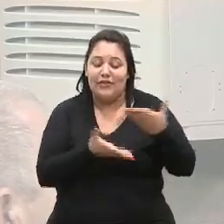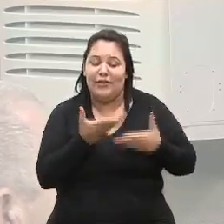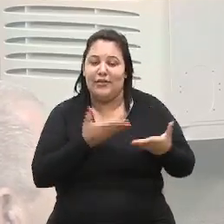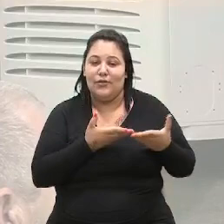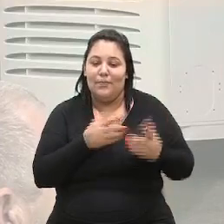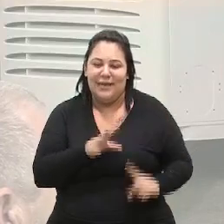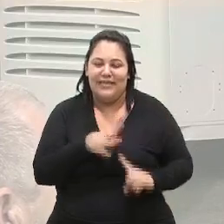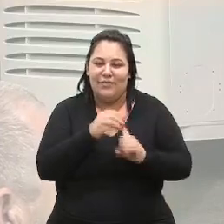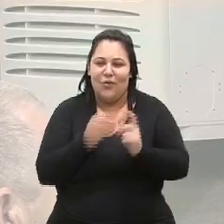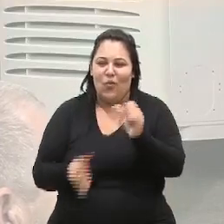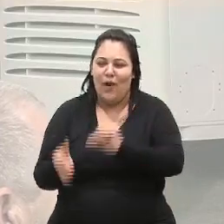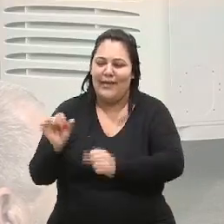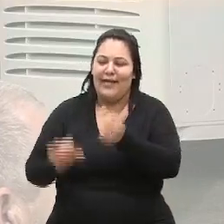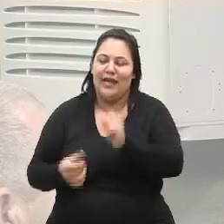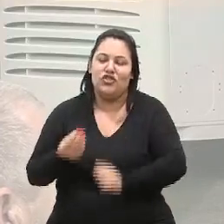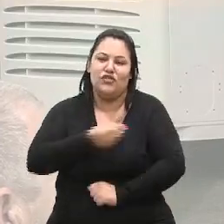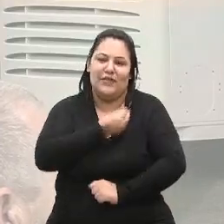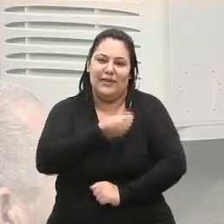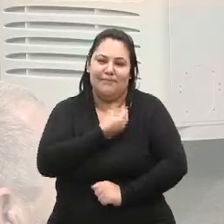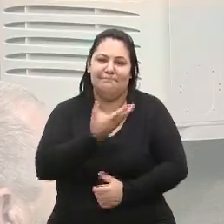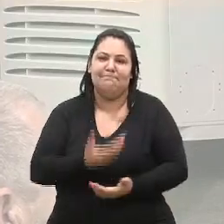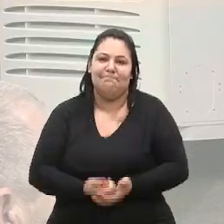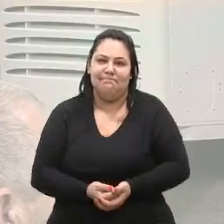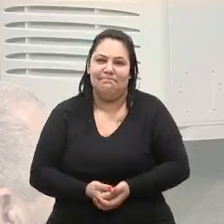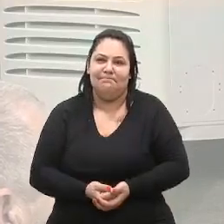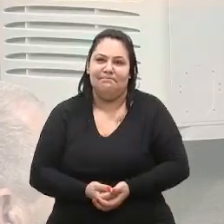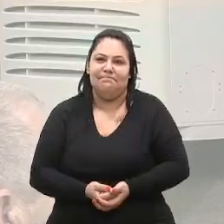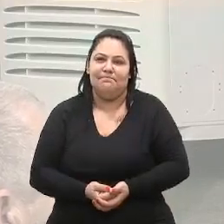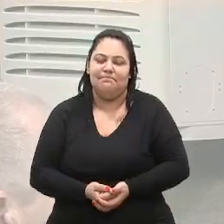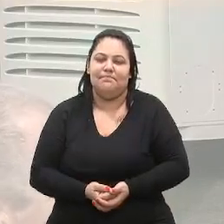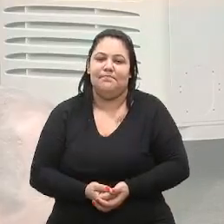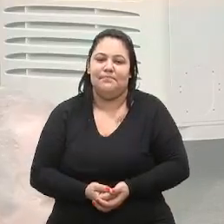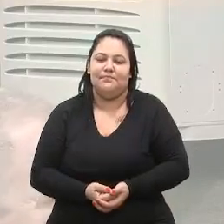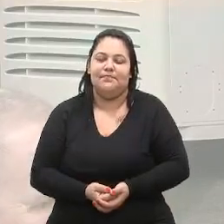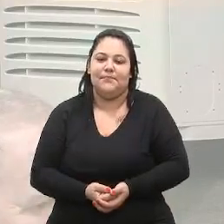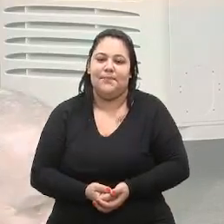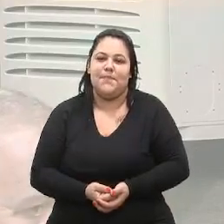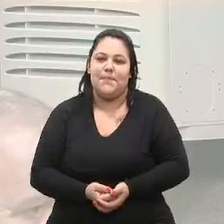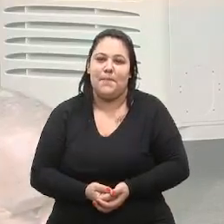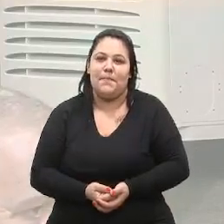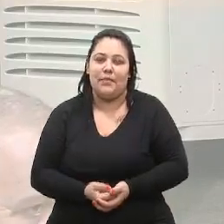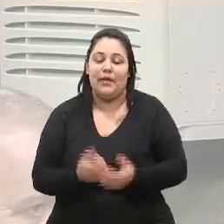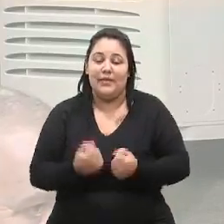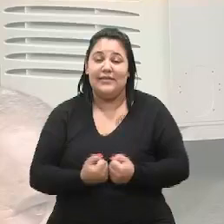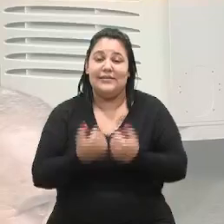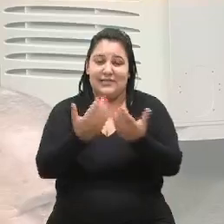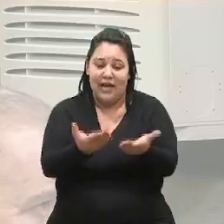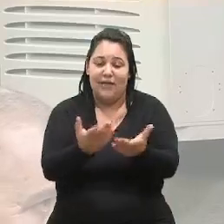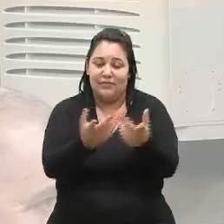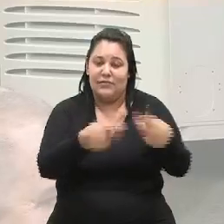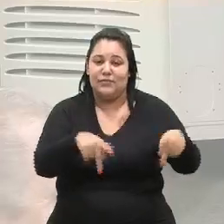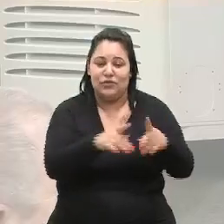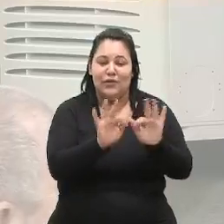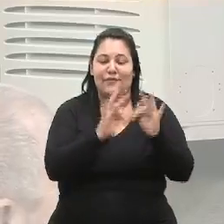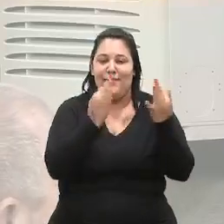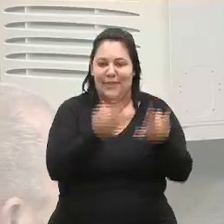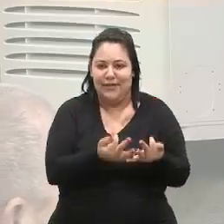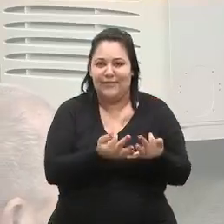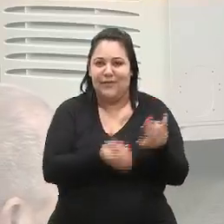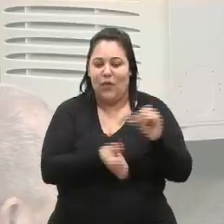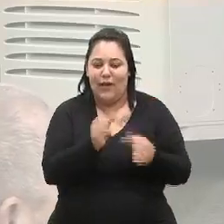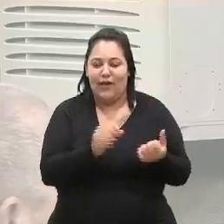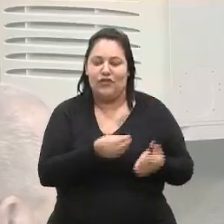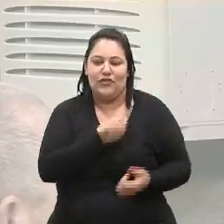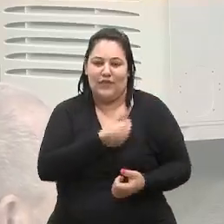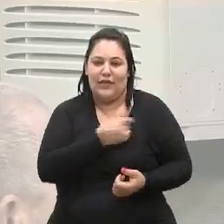dignidade. E esta é a dignidade dada às pessoas, às famílias que terão o seu título.